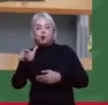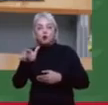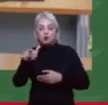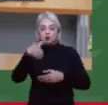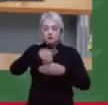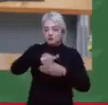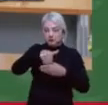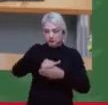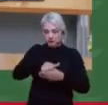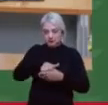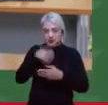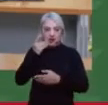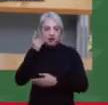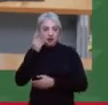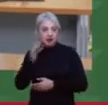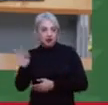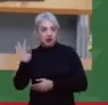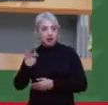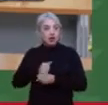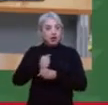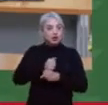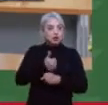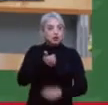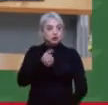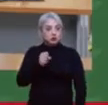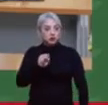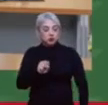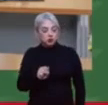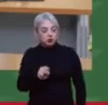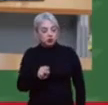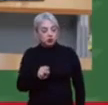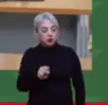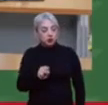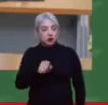essa votação. Em 2018,